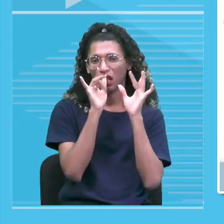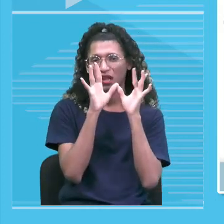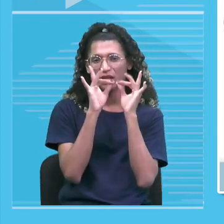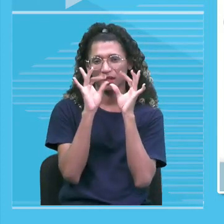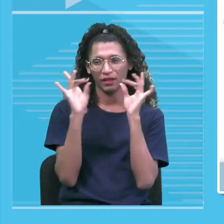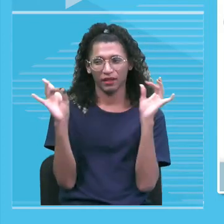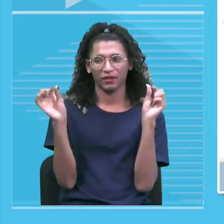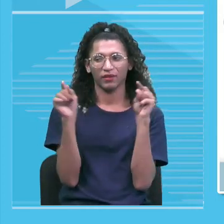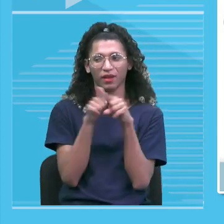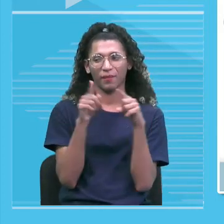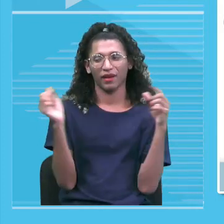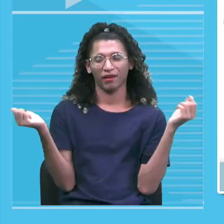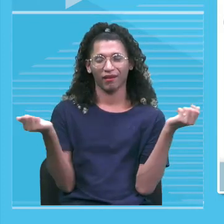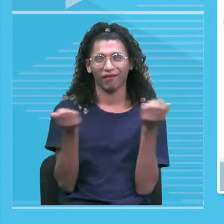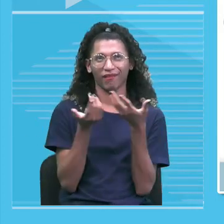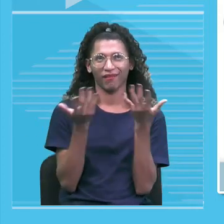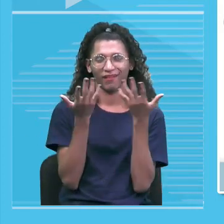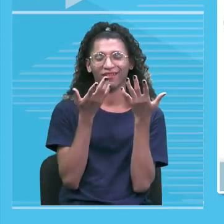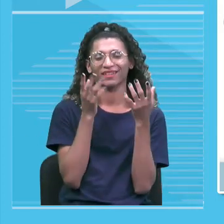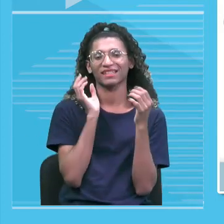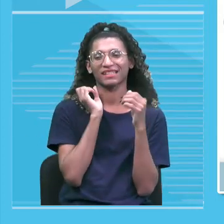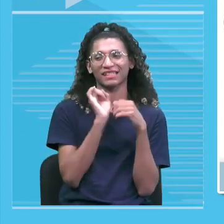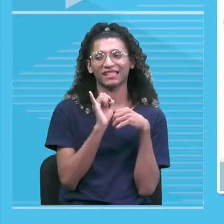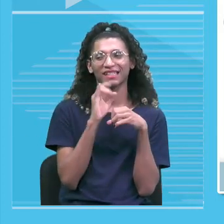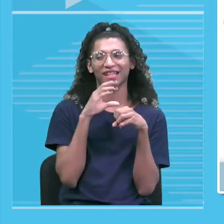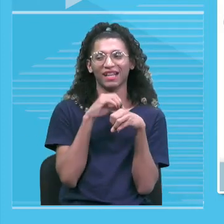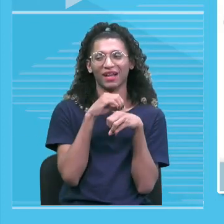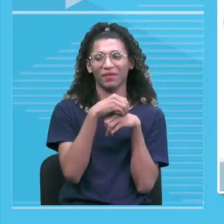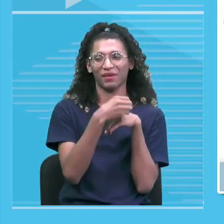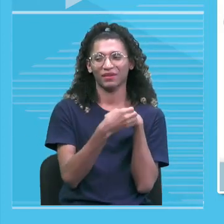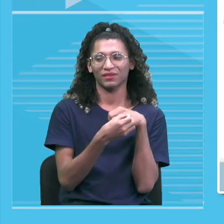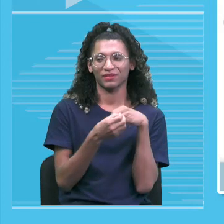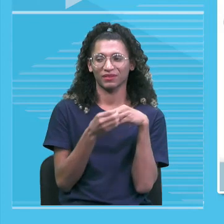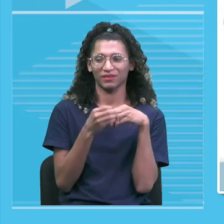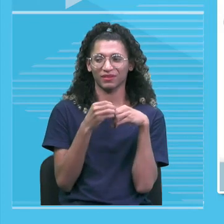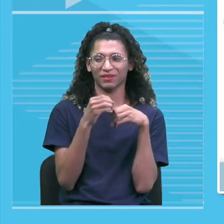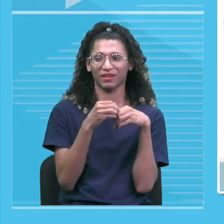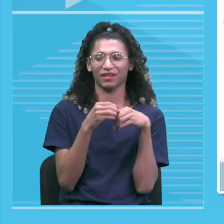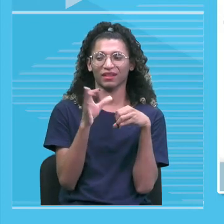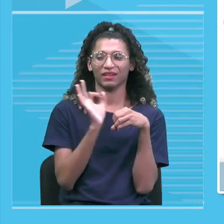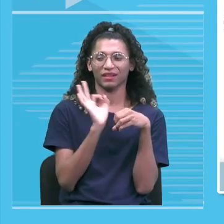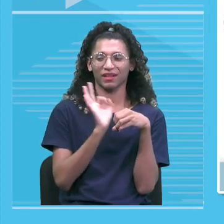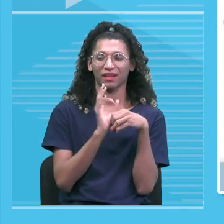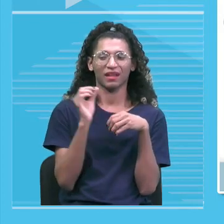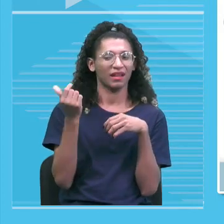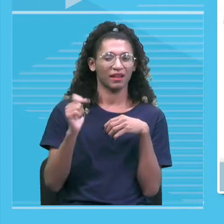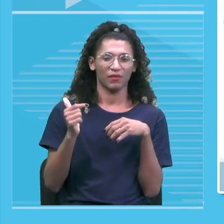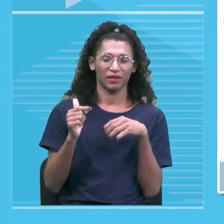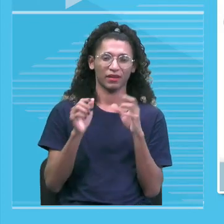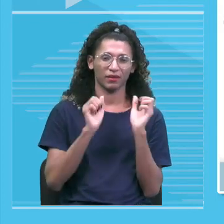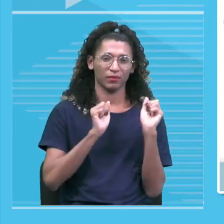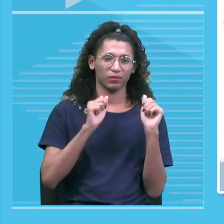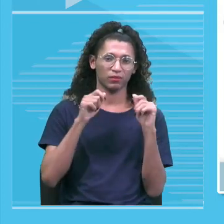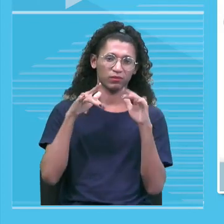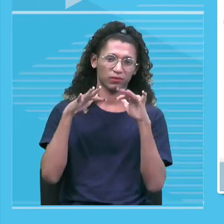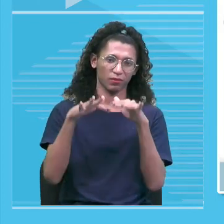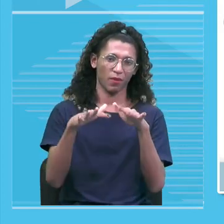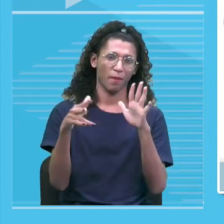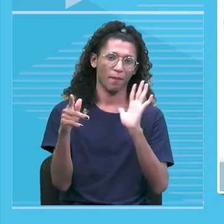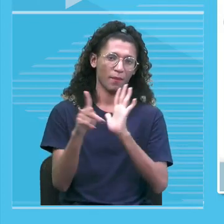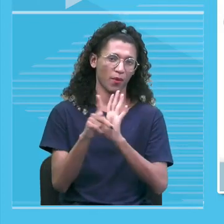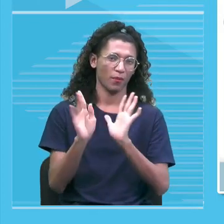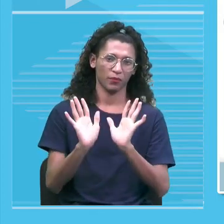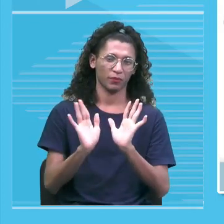sem essa matéria sem as partículas que compõem essa matéria não há transmissão da Onda